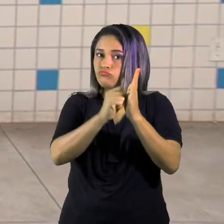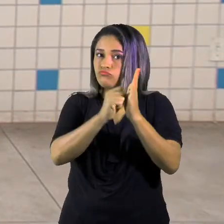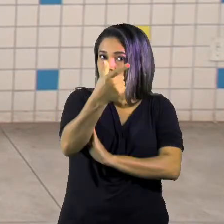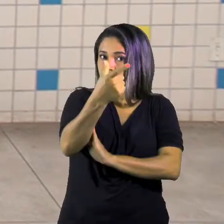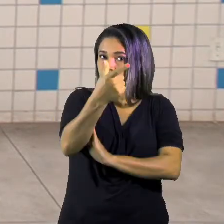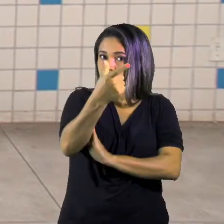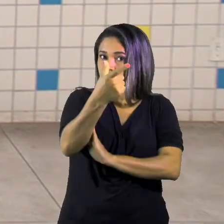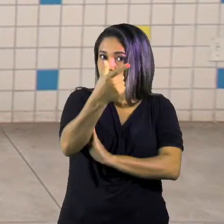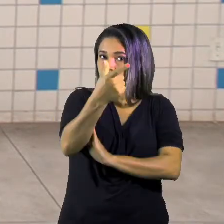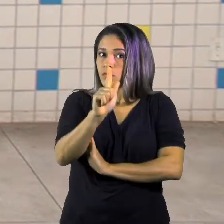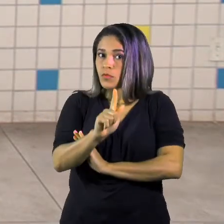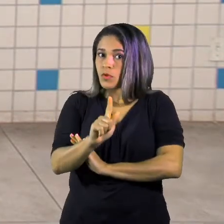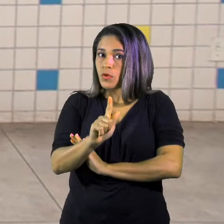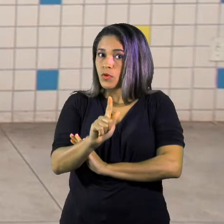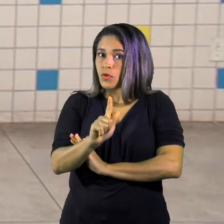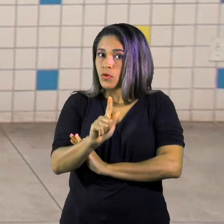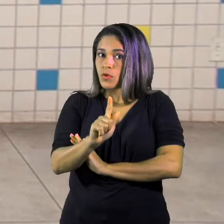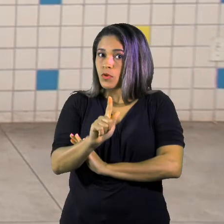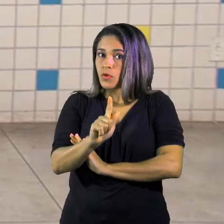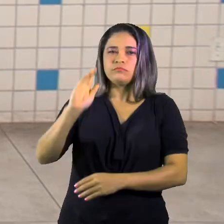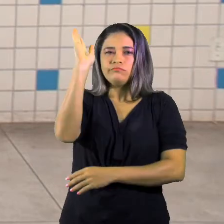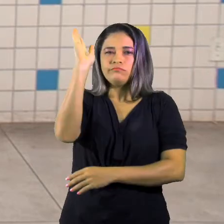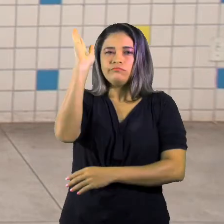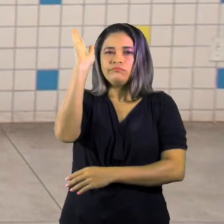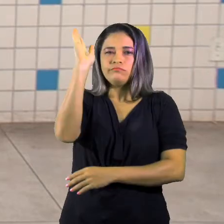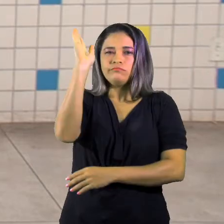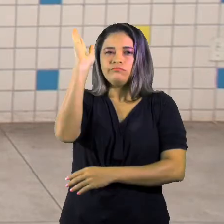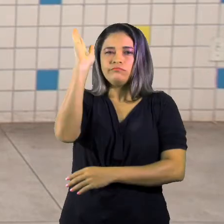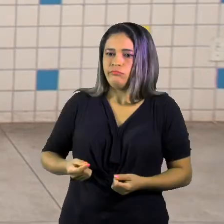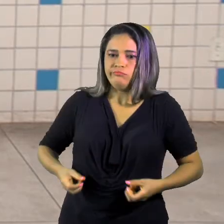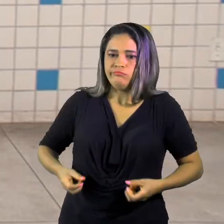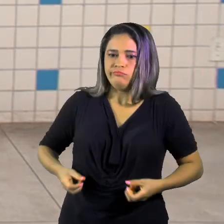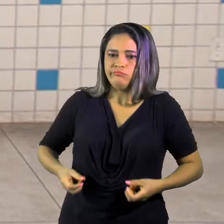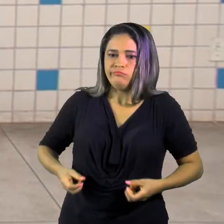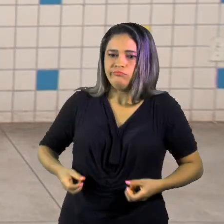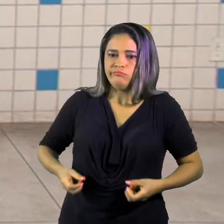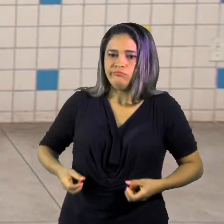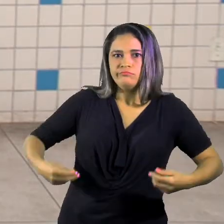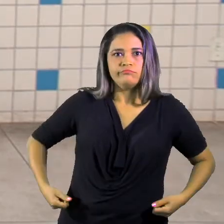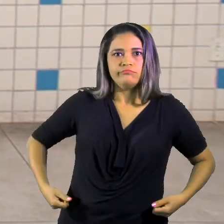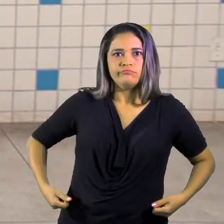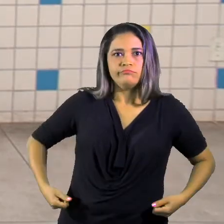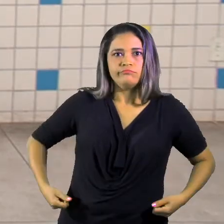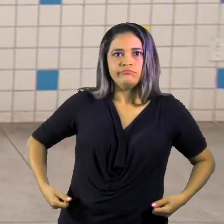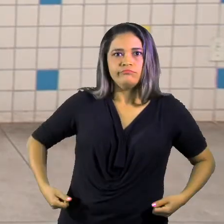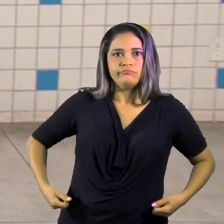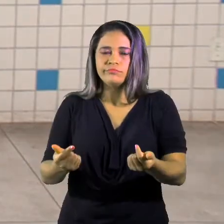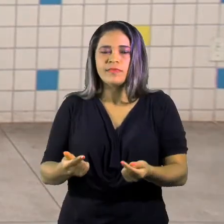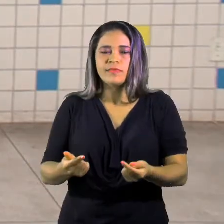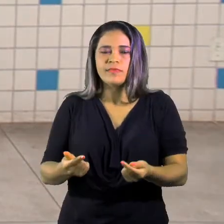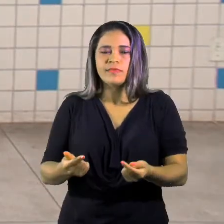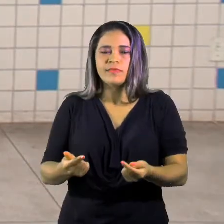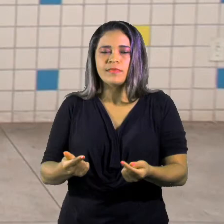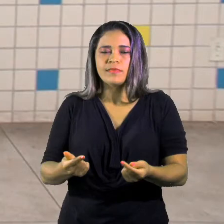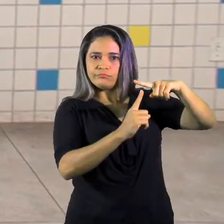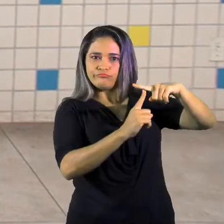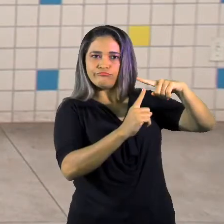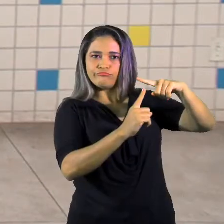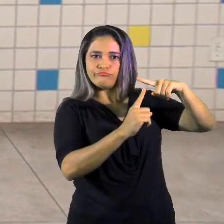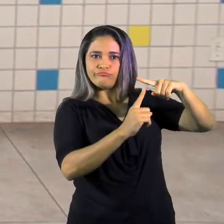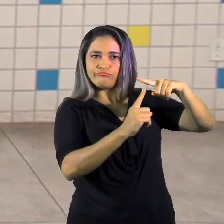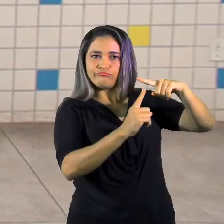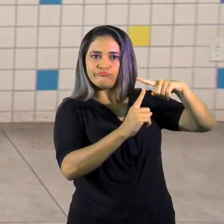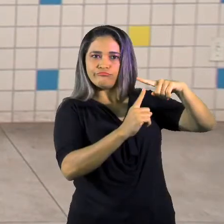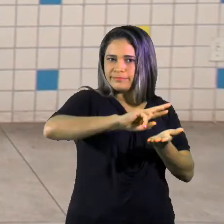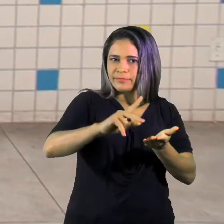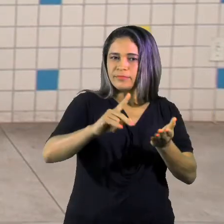governo brasileiro ele começou a investir muito em obras de rede de transporte. Para quê? Para ligar as